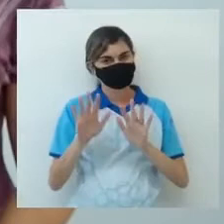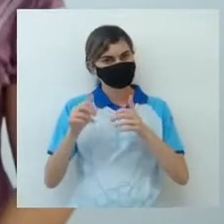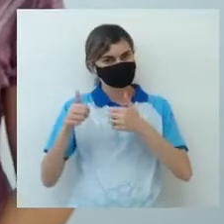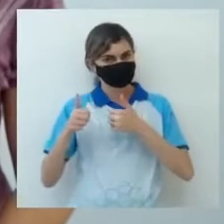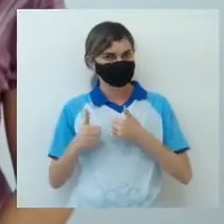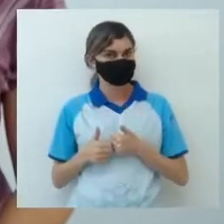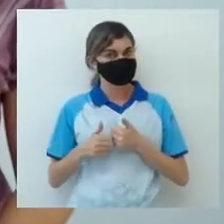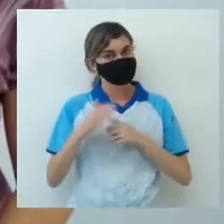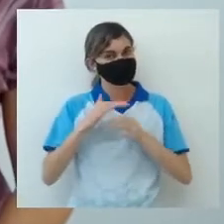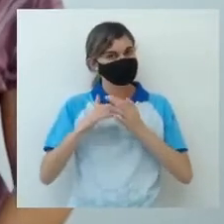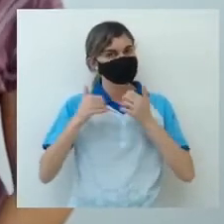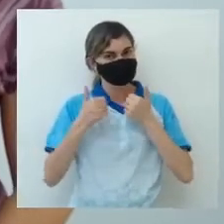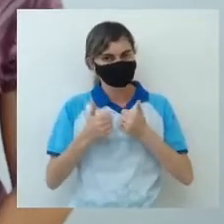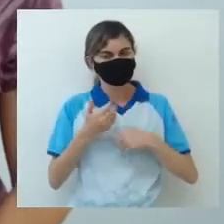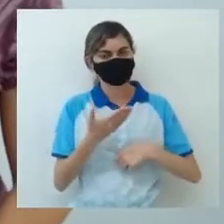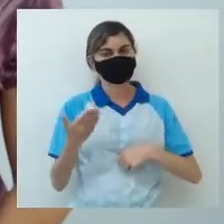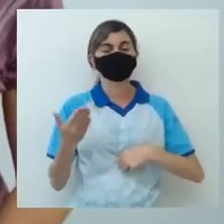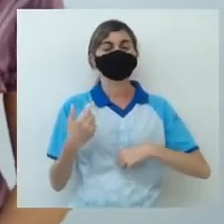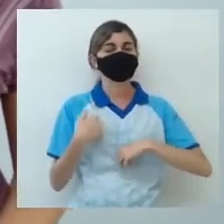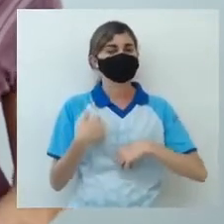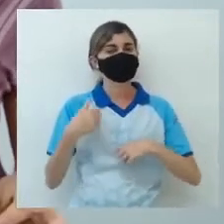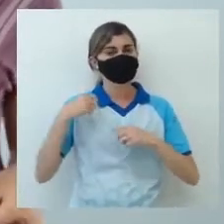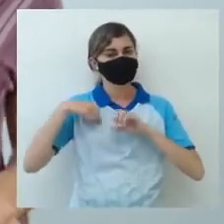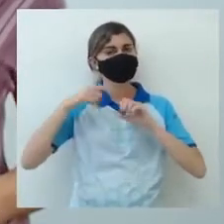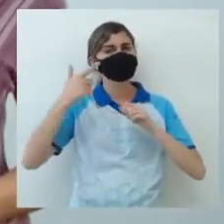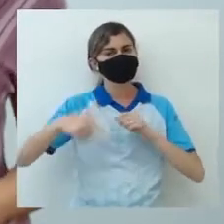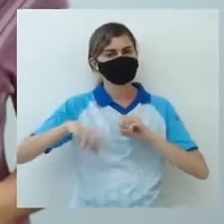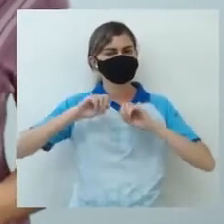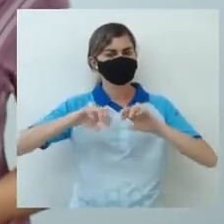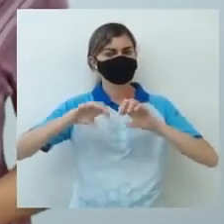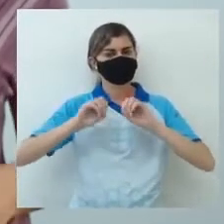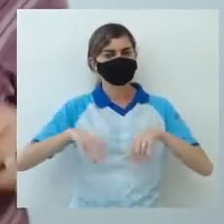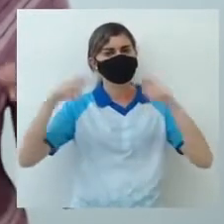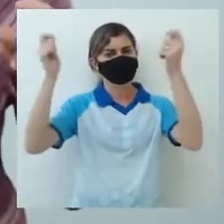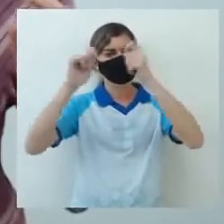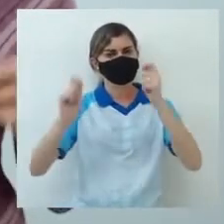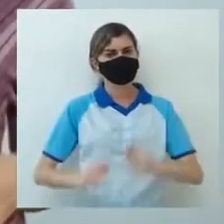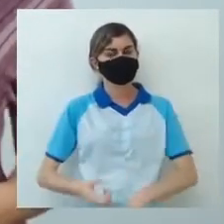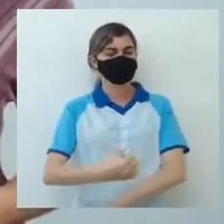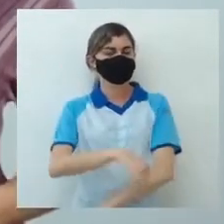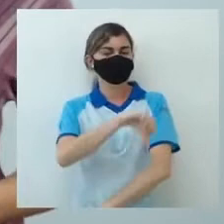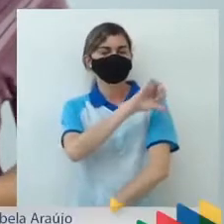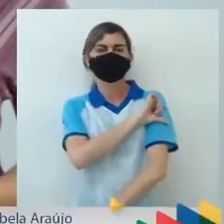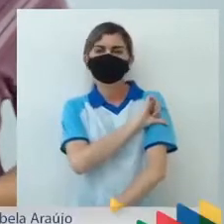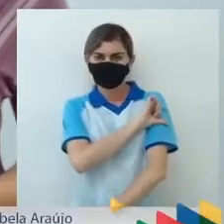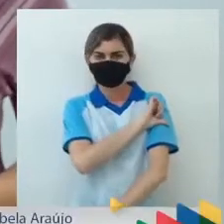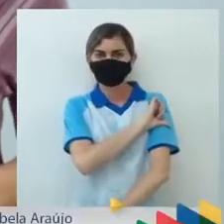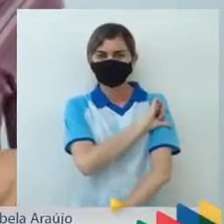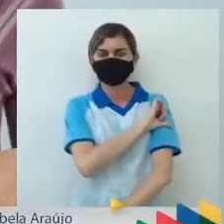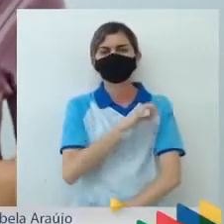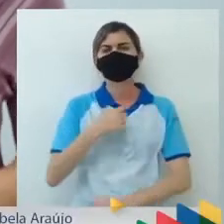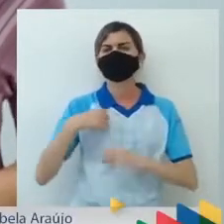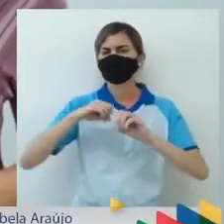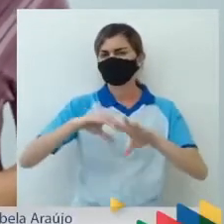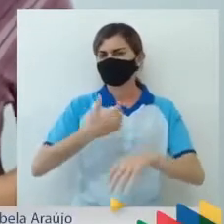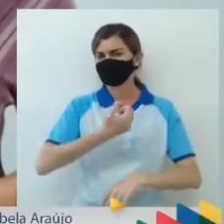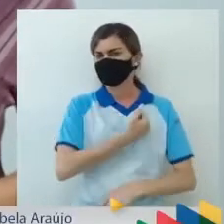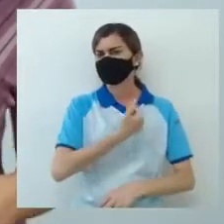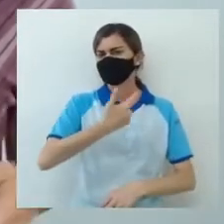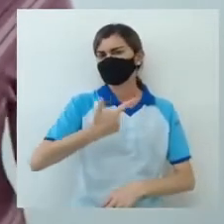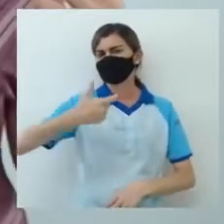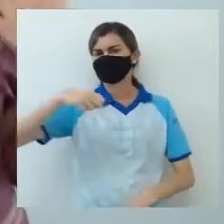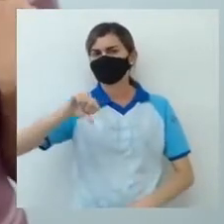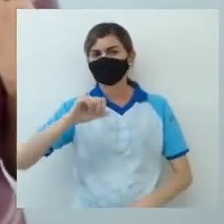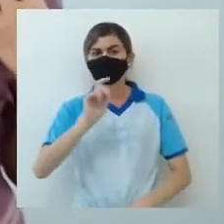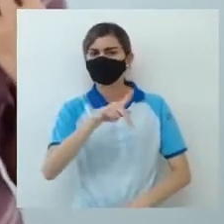Oi, gente, tudo bem com vocês? Essa é mais uma aula de arte do nono ano do ensino fundamental. É a aula de número 28.